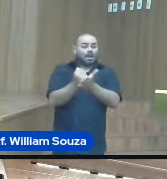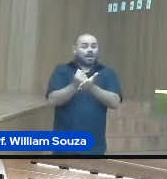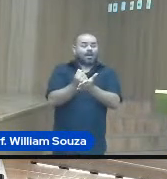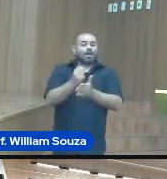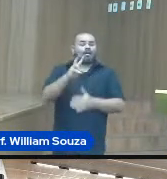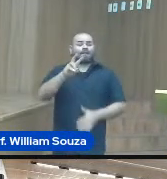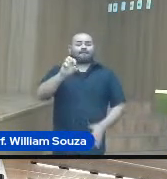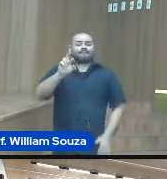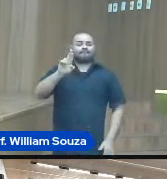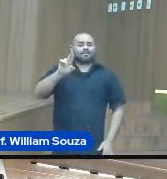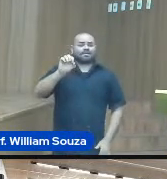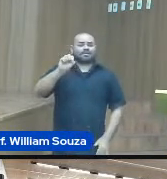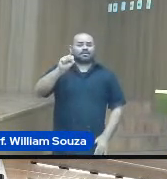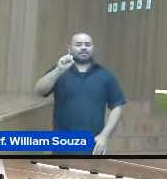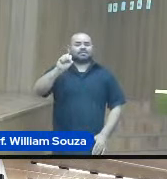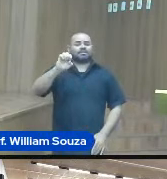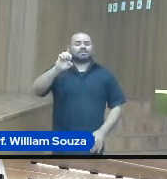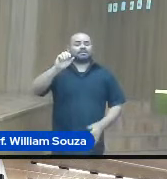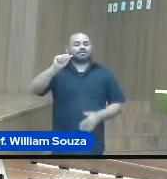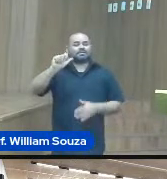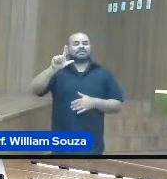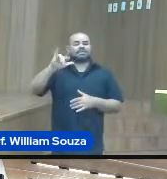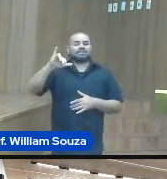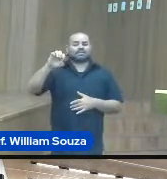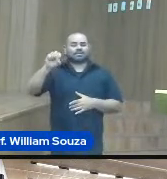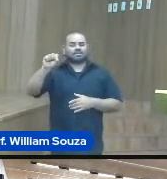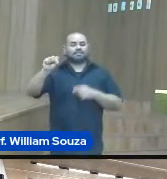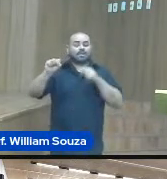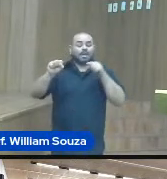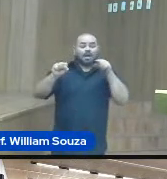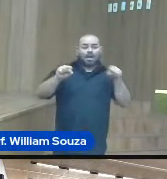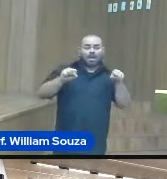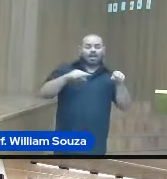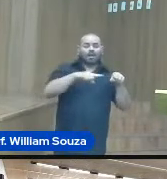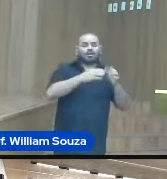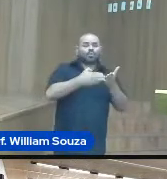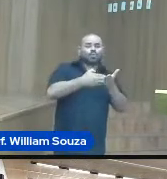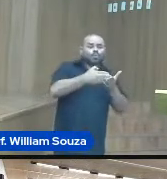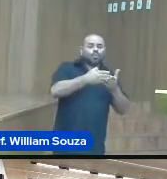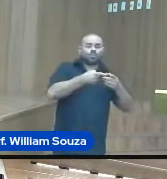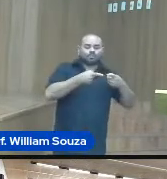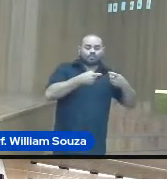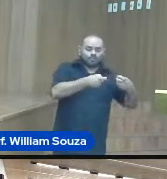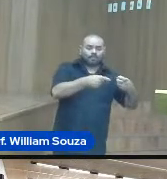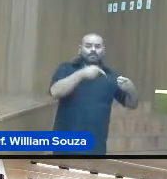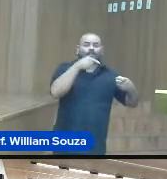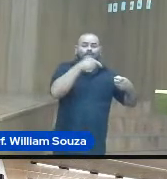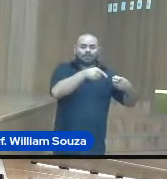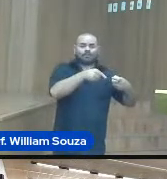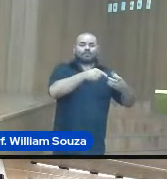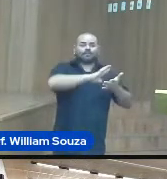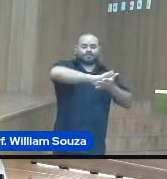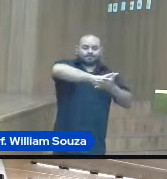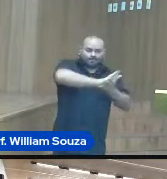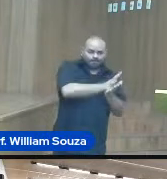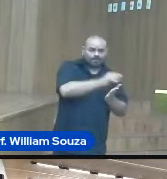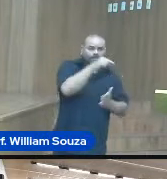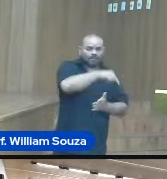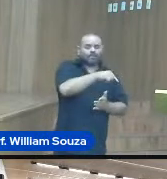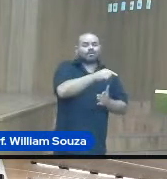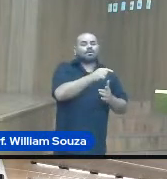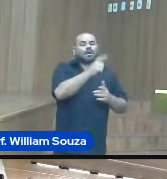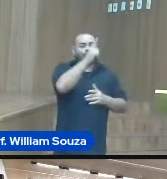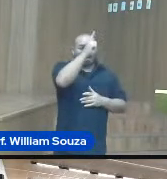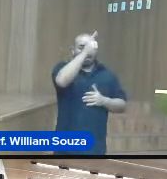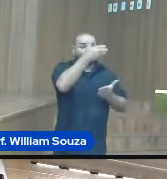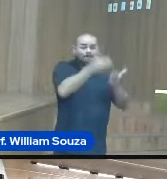que começa a guerra, e ela foi muito punida, né, por ser a grande derrotada.